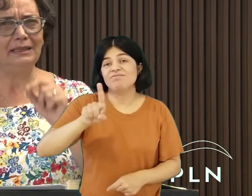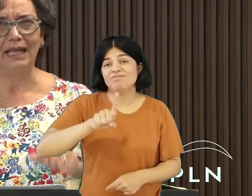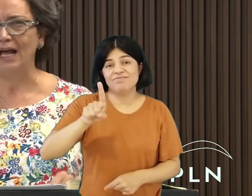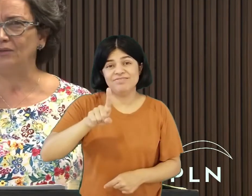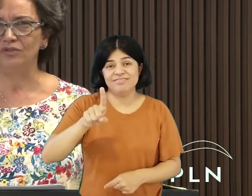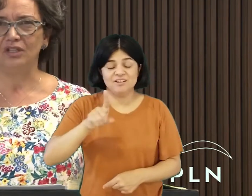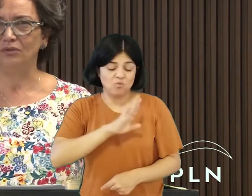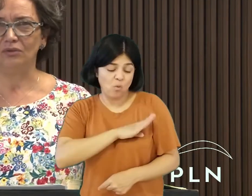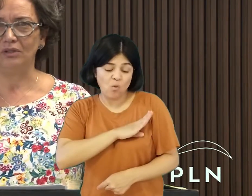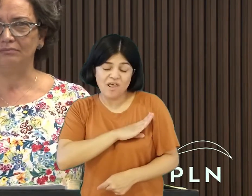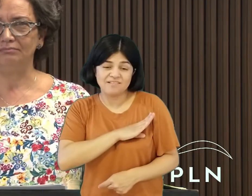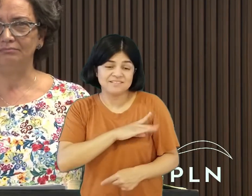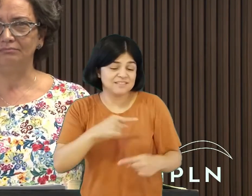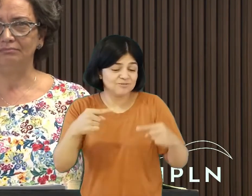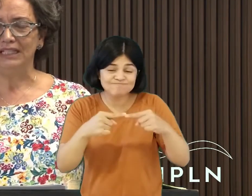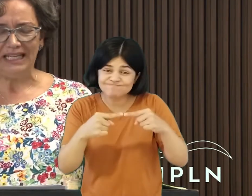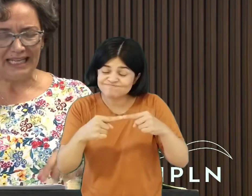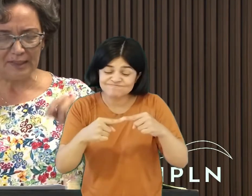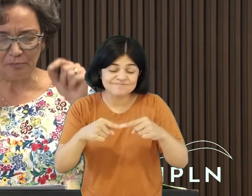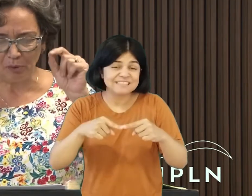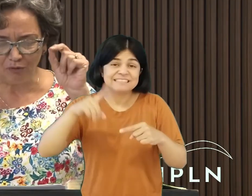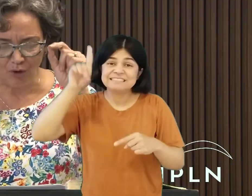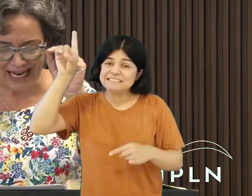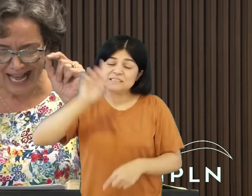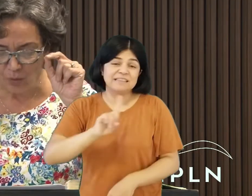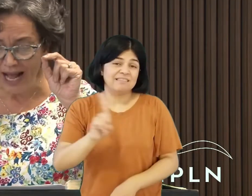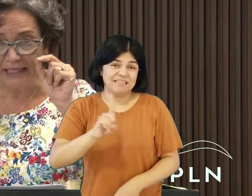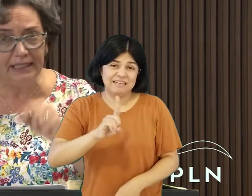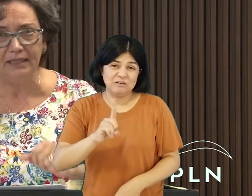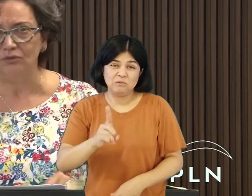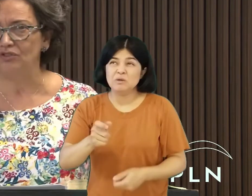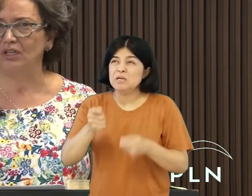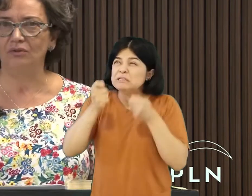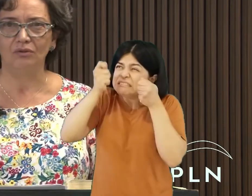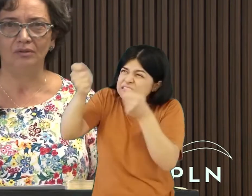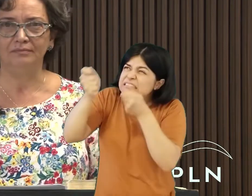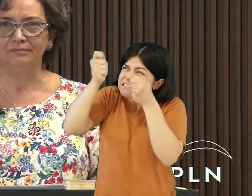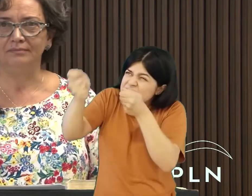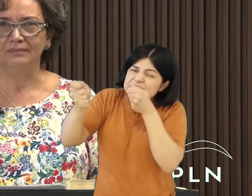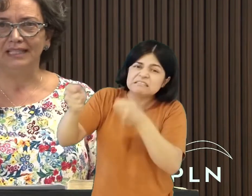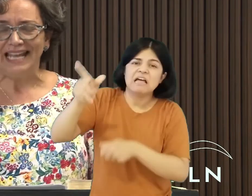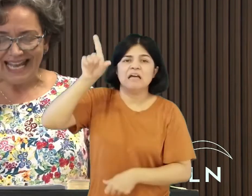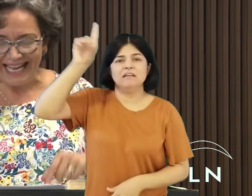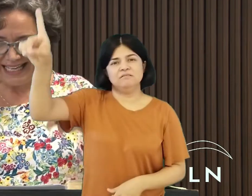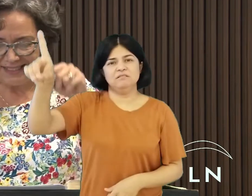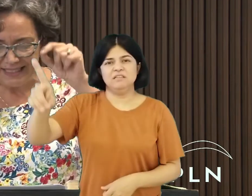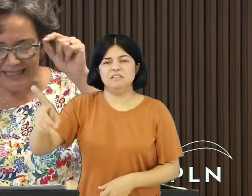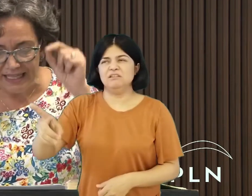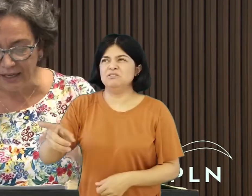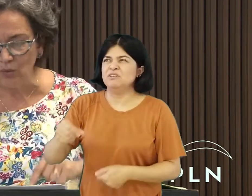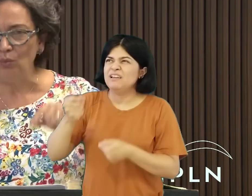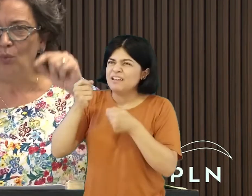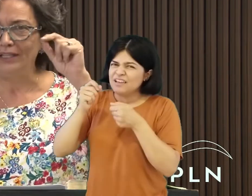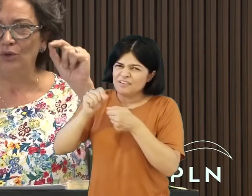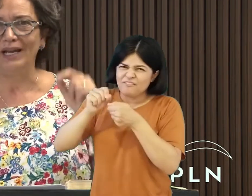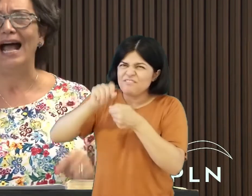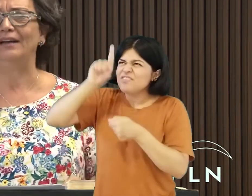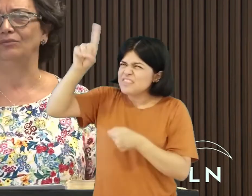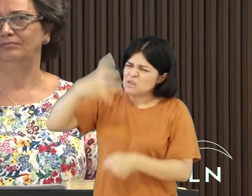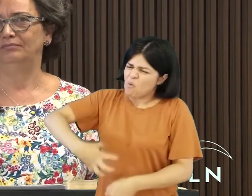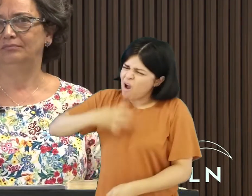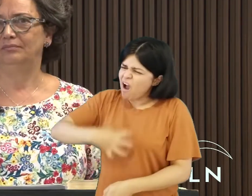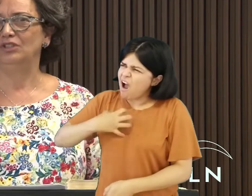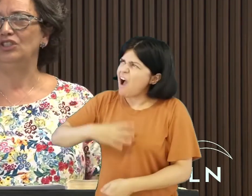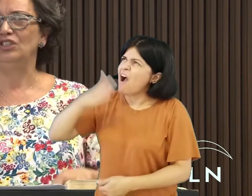eles tentaram o Senhor. Eles provocaram a ira do Senhor. Eles não o